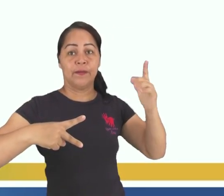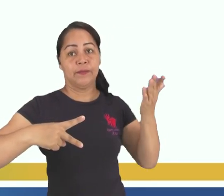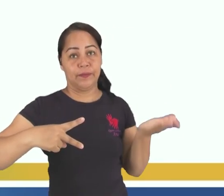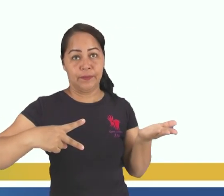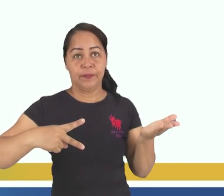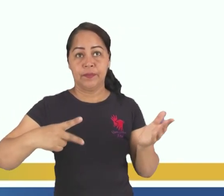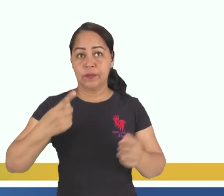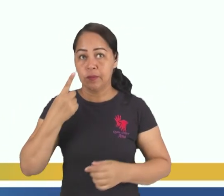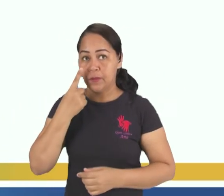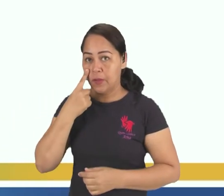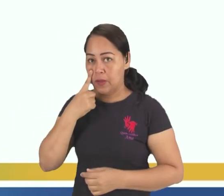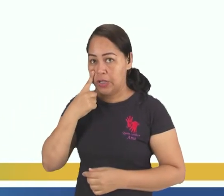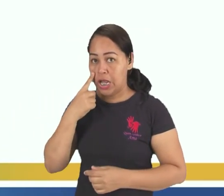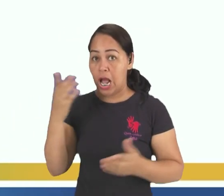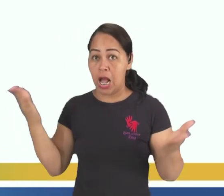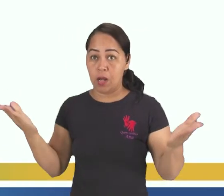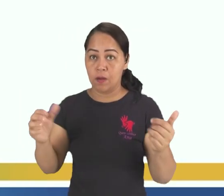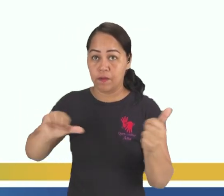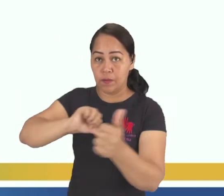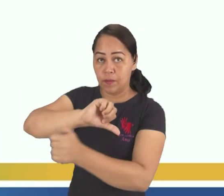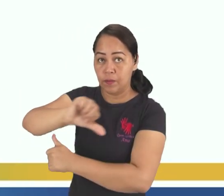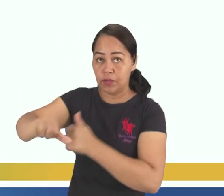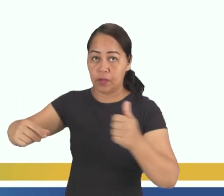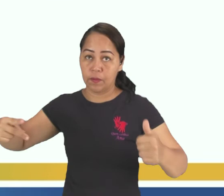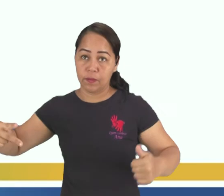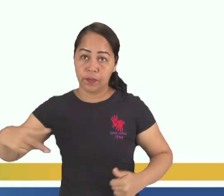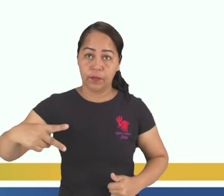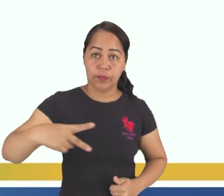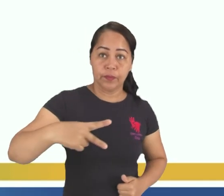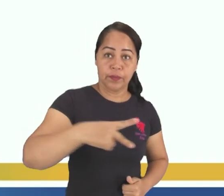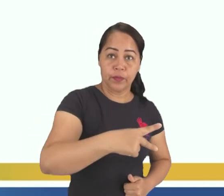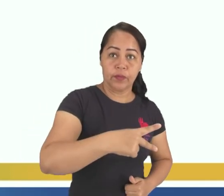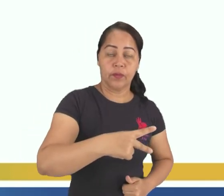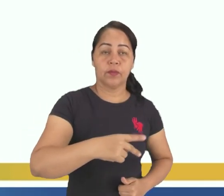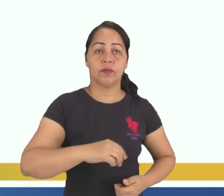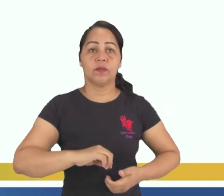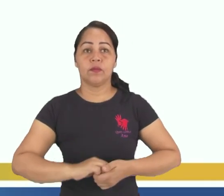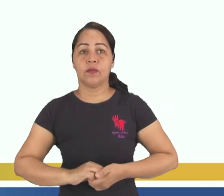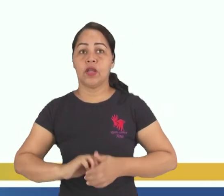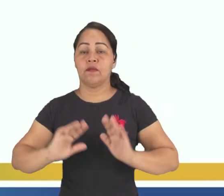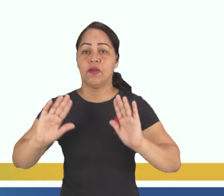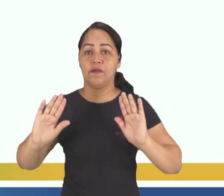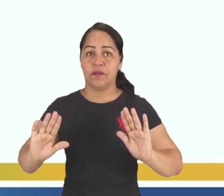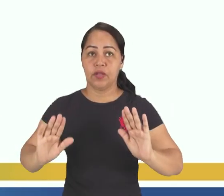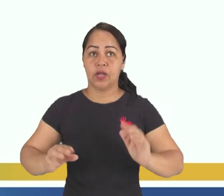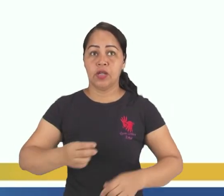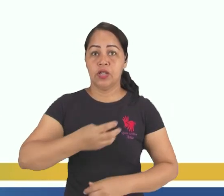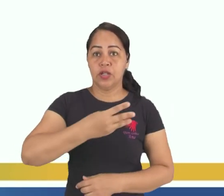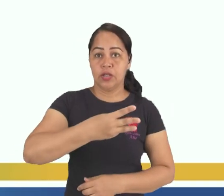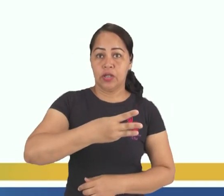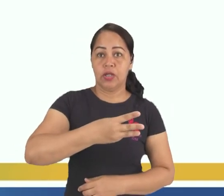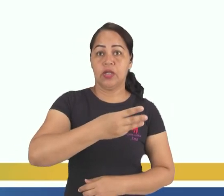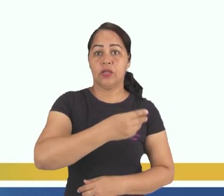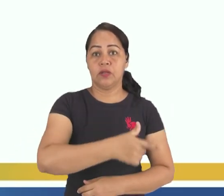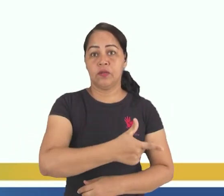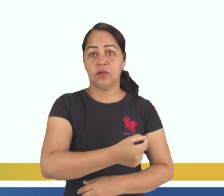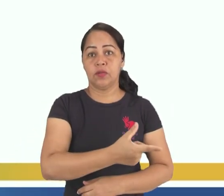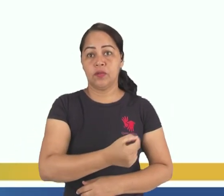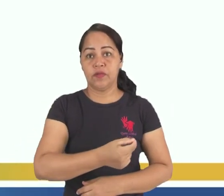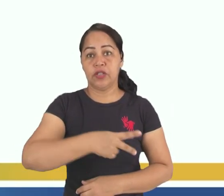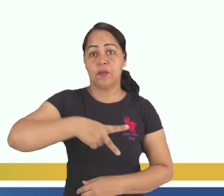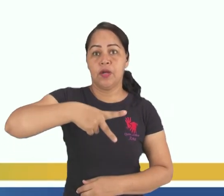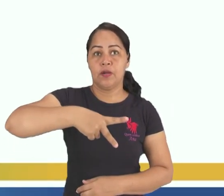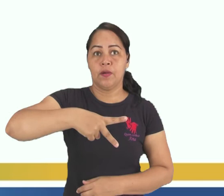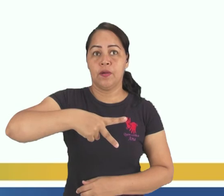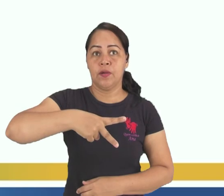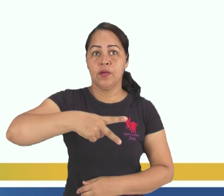ó. Como 2020 é menor que 2021, então a fração 3 sobre 2020 vai ser